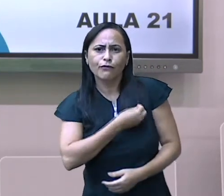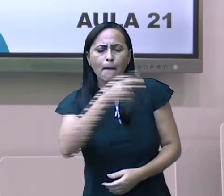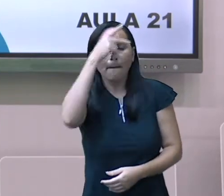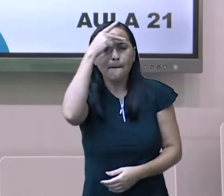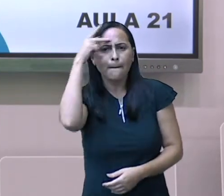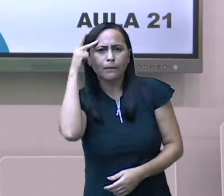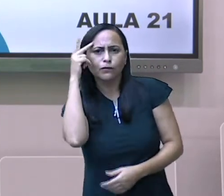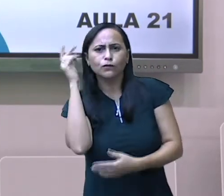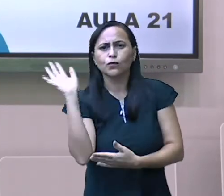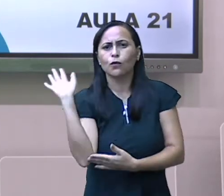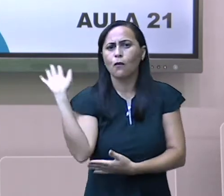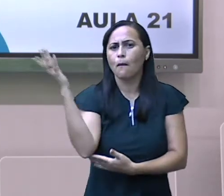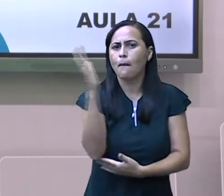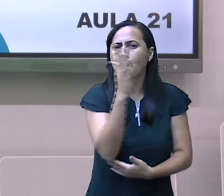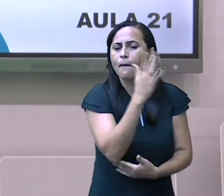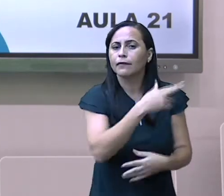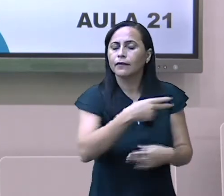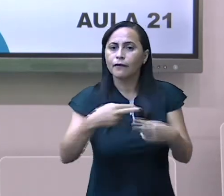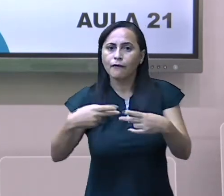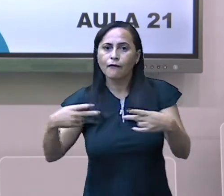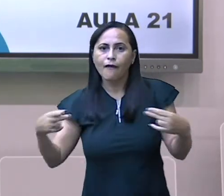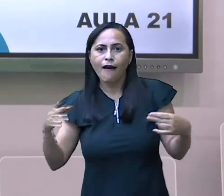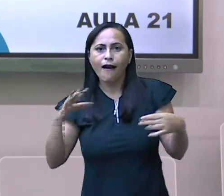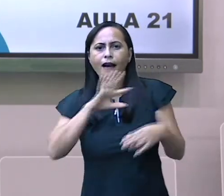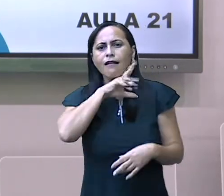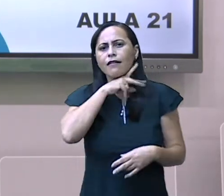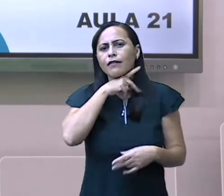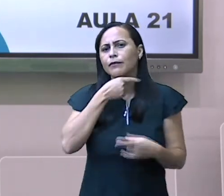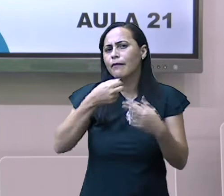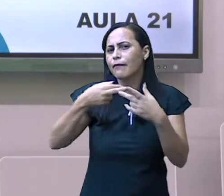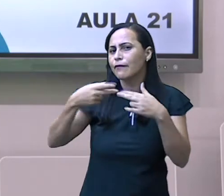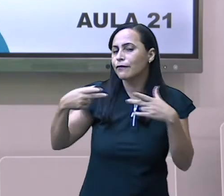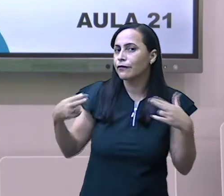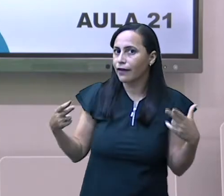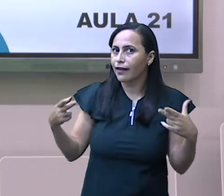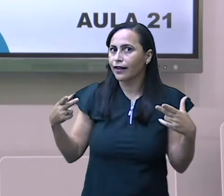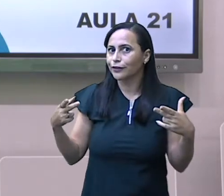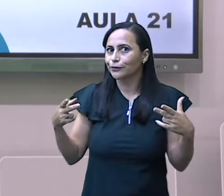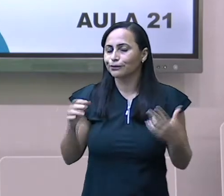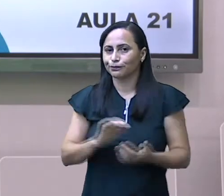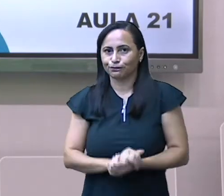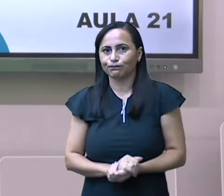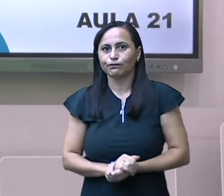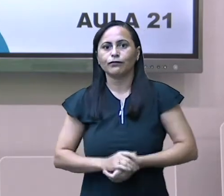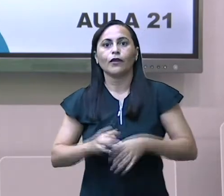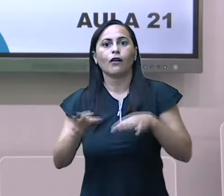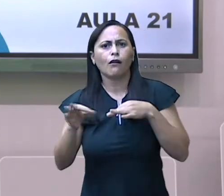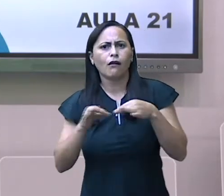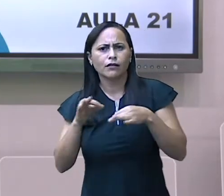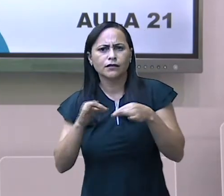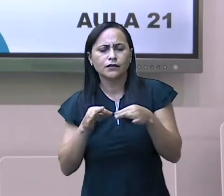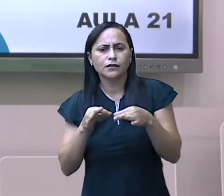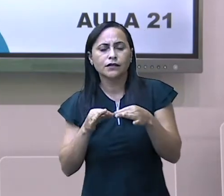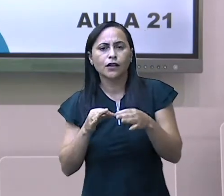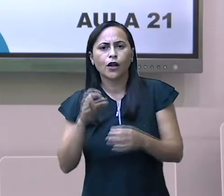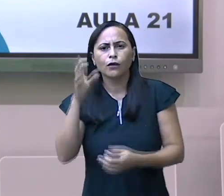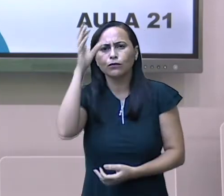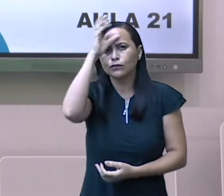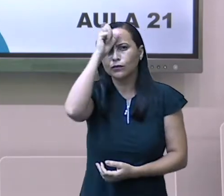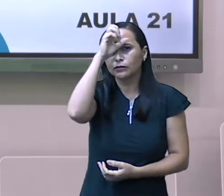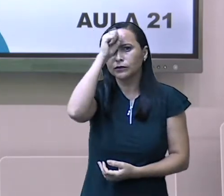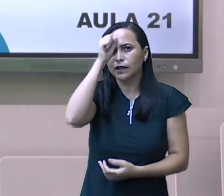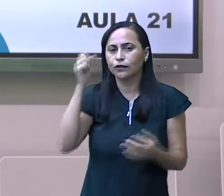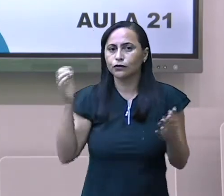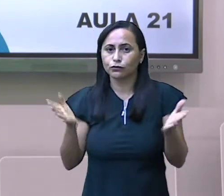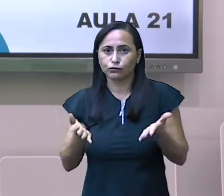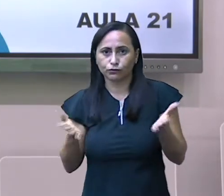animais. Nós separamos o nosso estudo em relevo e hidrografia. Não